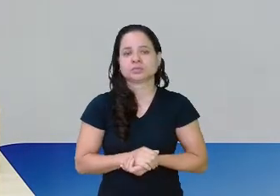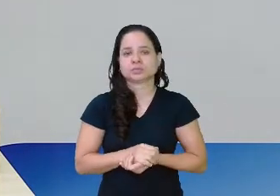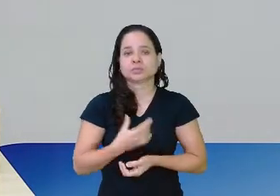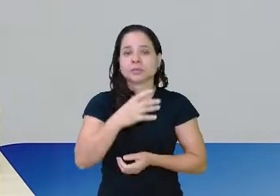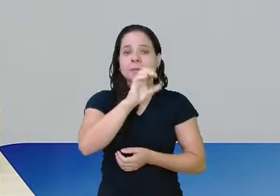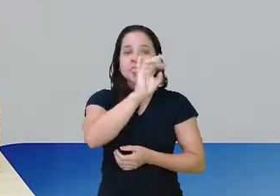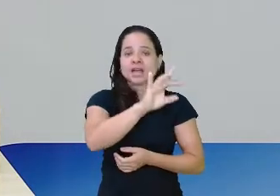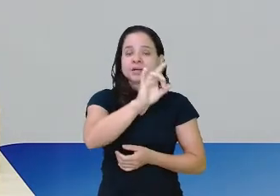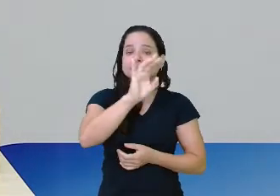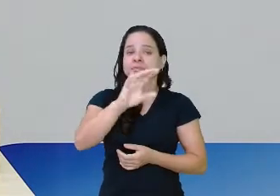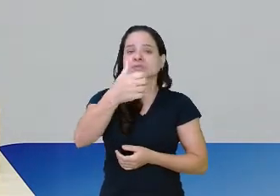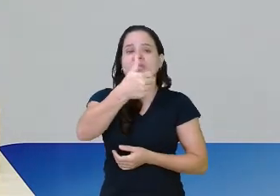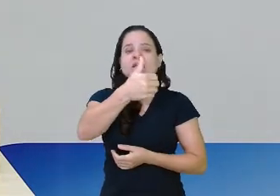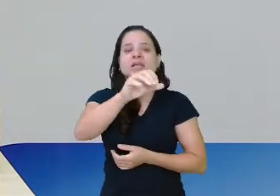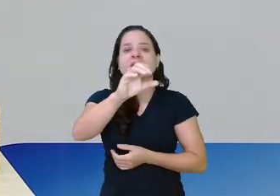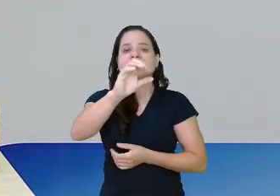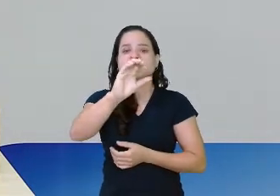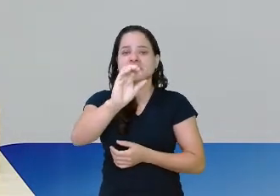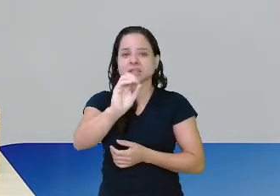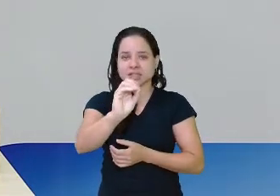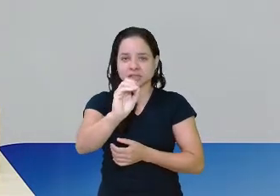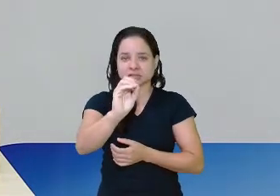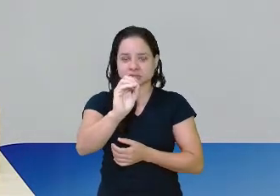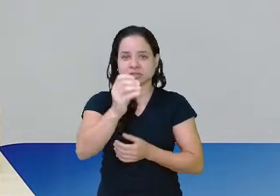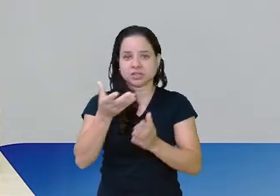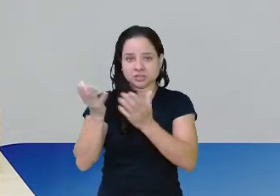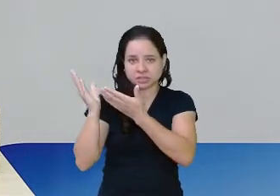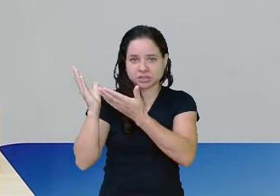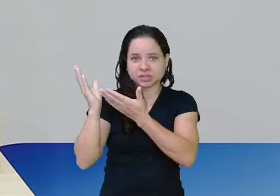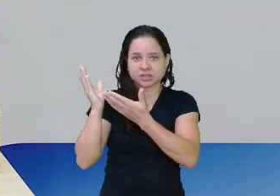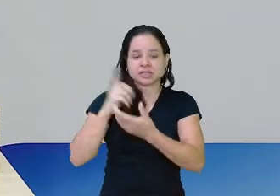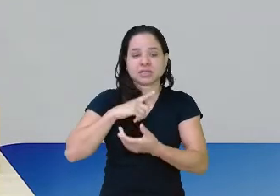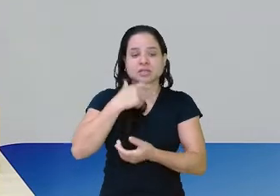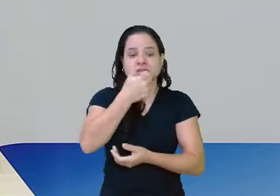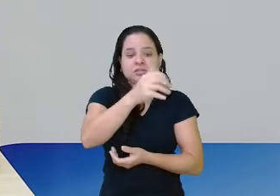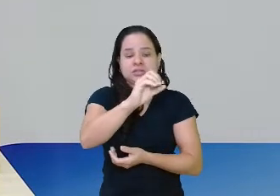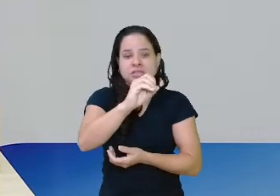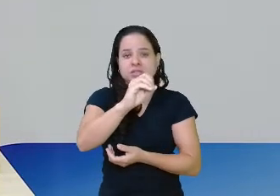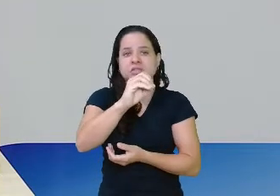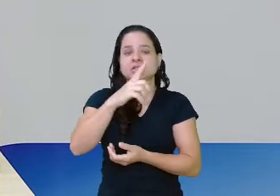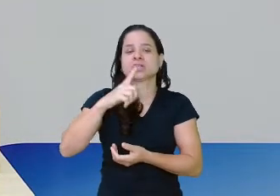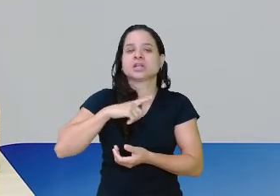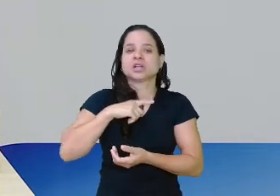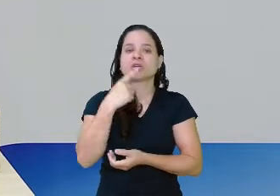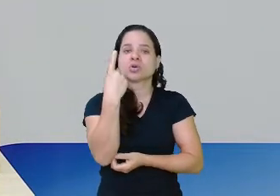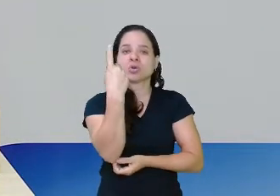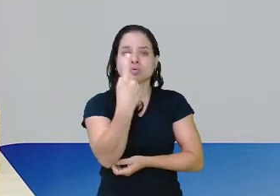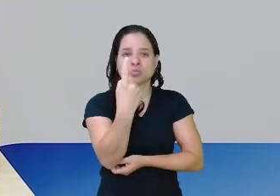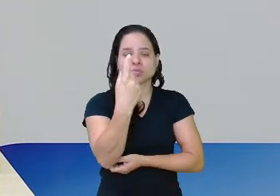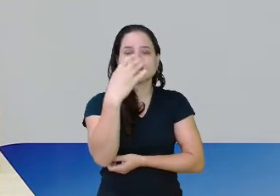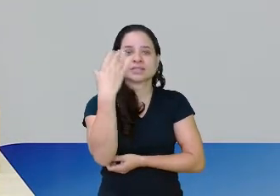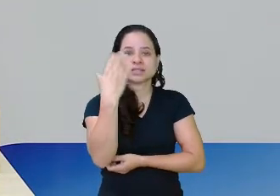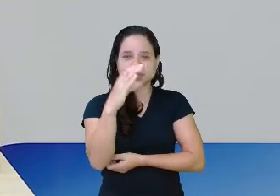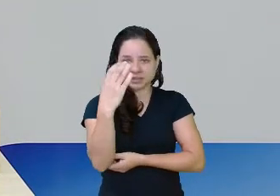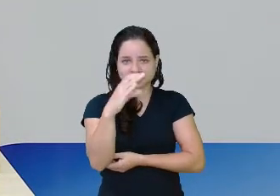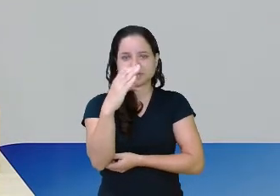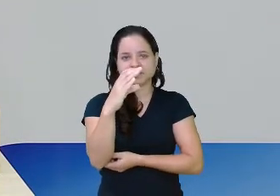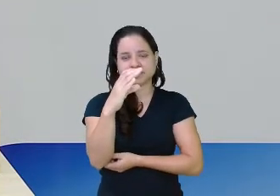A cada 10 palitinhos desse, que é uma dezena, que vale 10, eu tenho uma